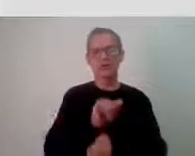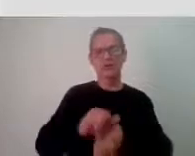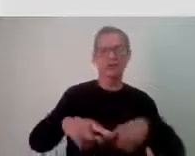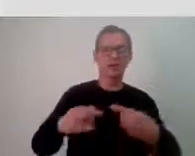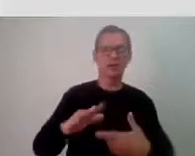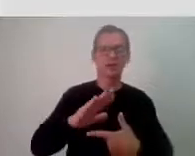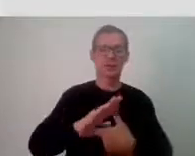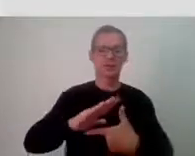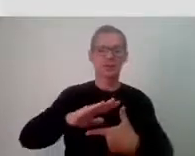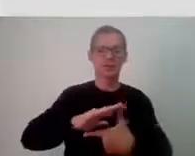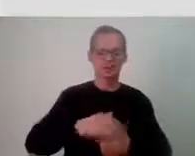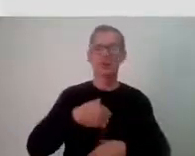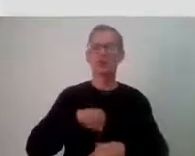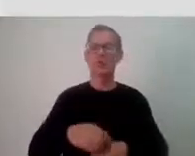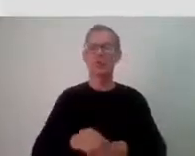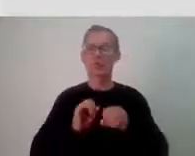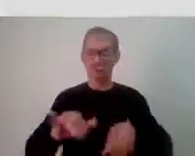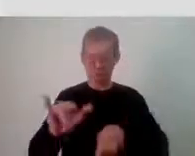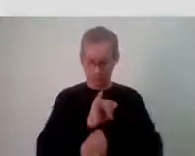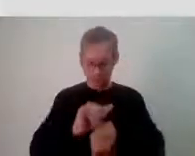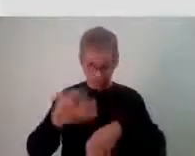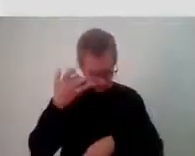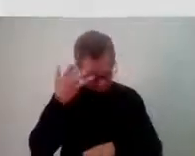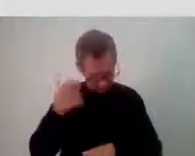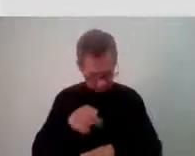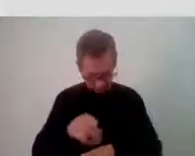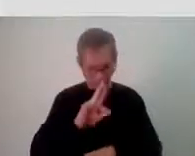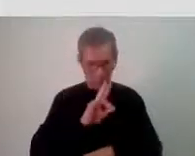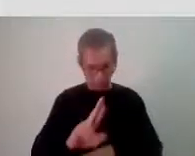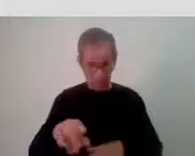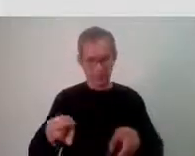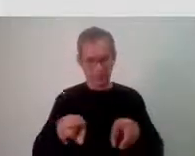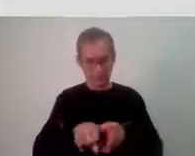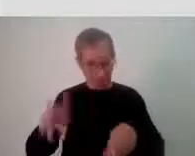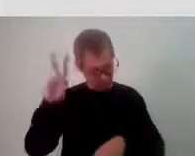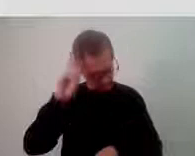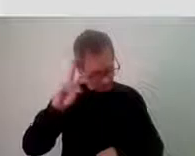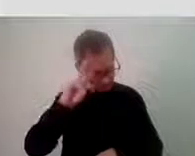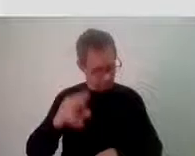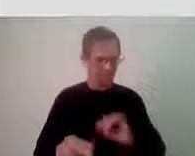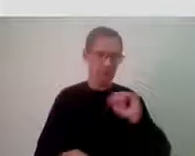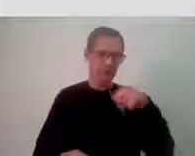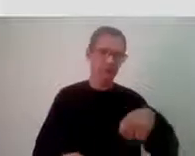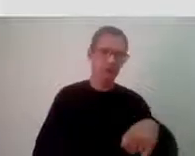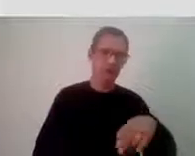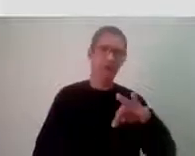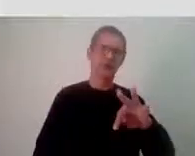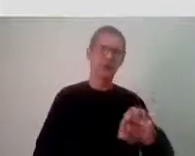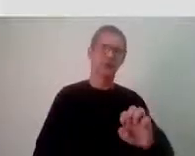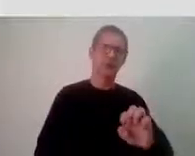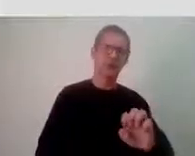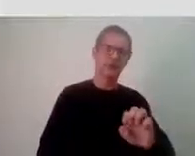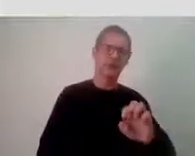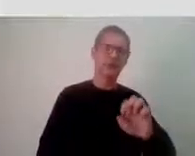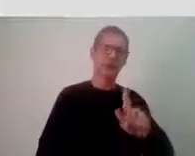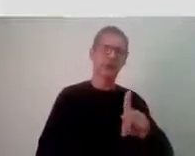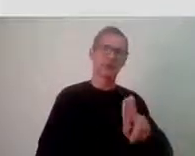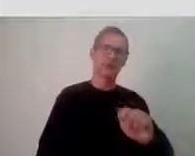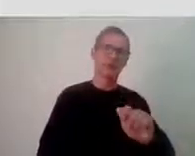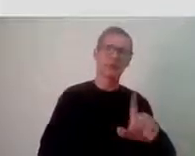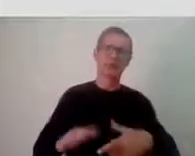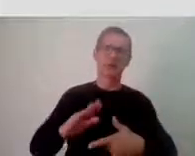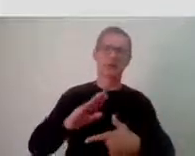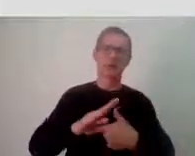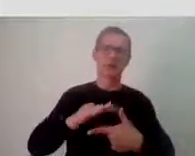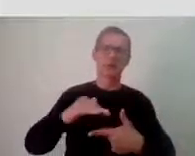cosseno eu vou ensinar um truque para vocês, que vai ficar muito mais fácil para vocês lembrarem das integrais seno e cosseno. Ó, o que eu fiz? Usei